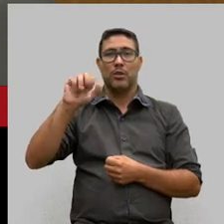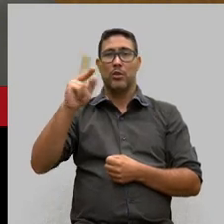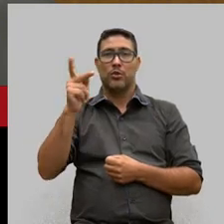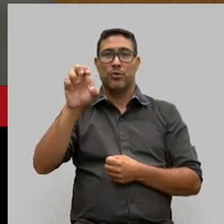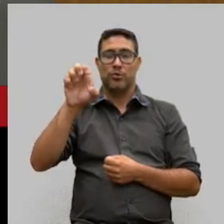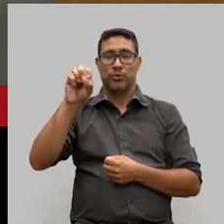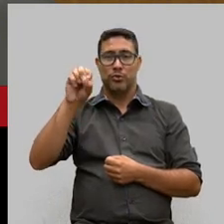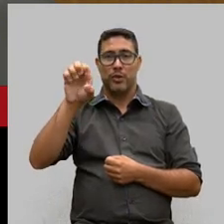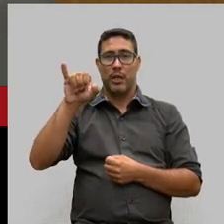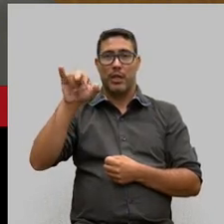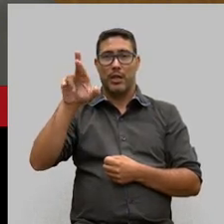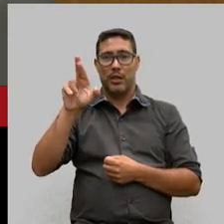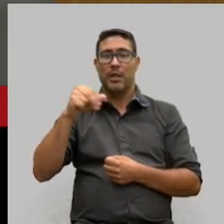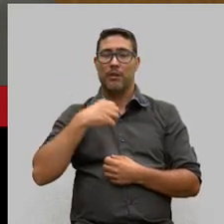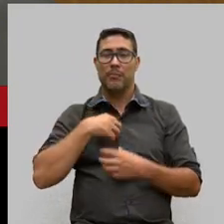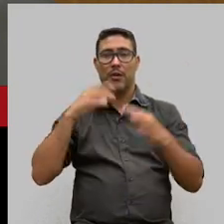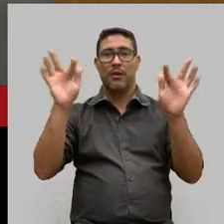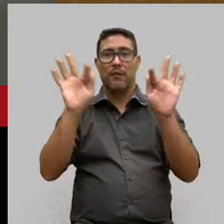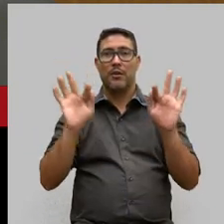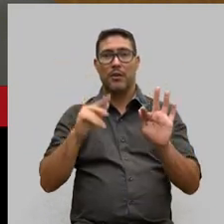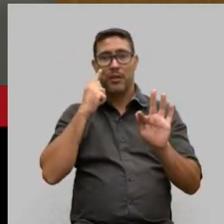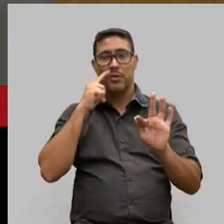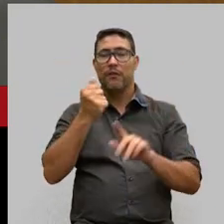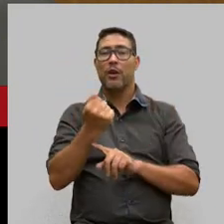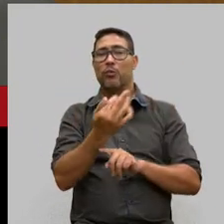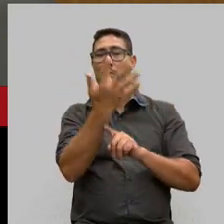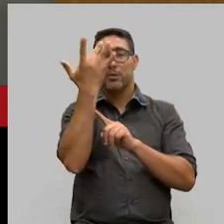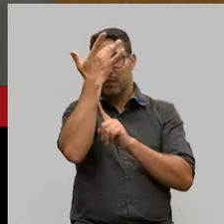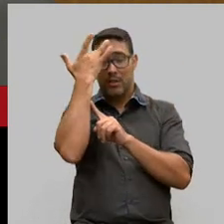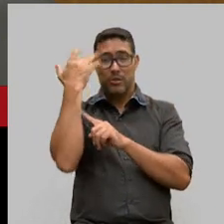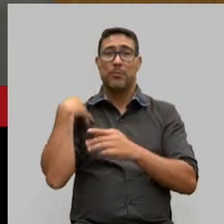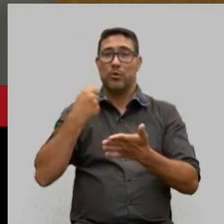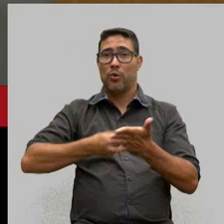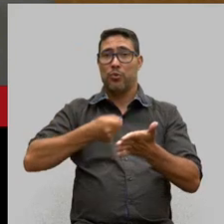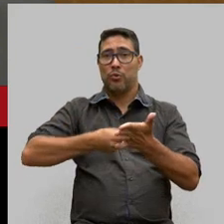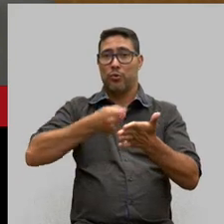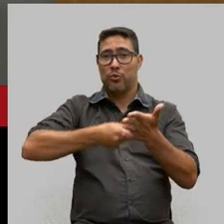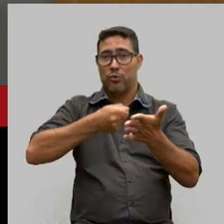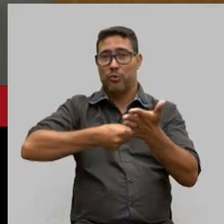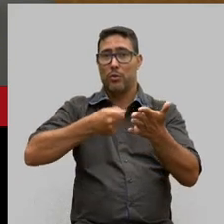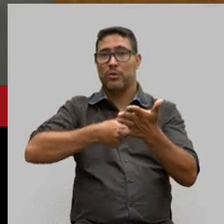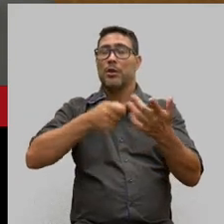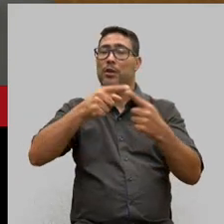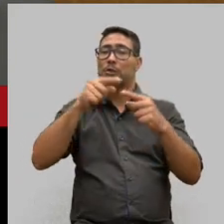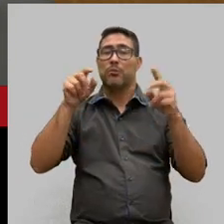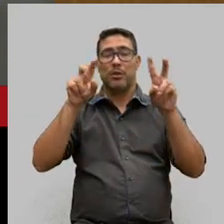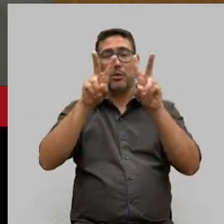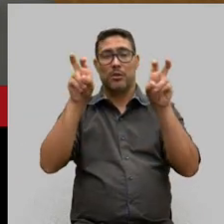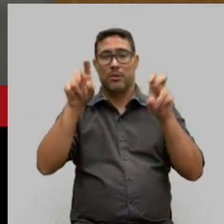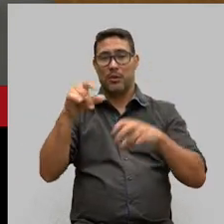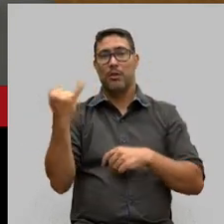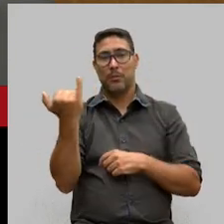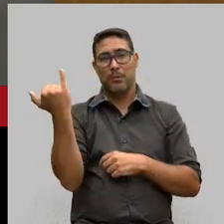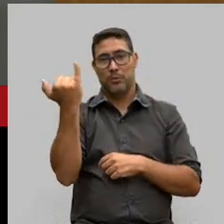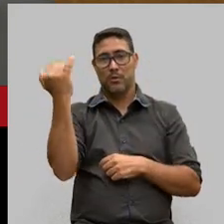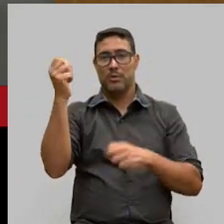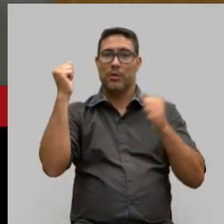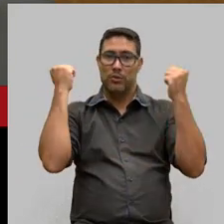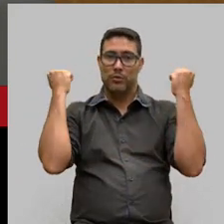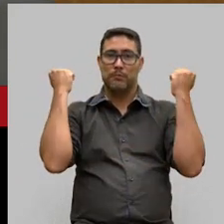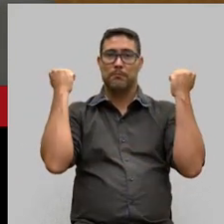Deputado de ver tantas pessoas lutando por essa causa importante quero aqui dar os parabéns